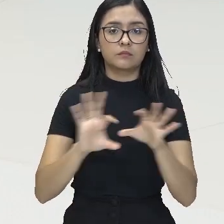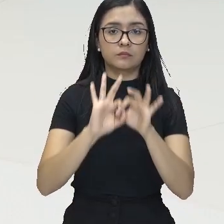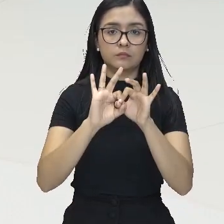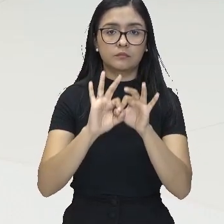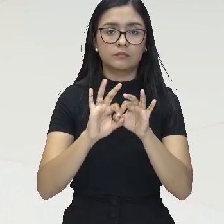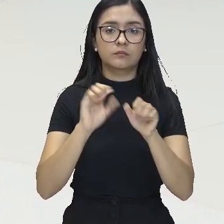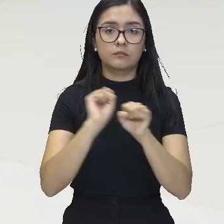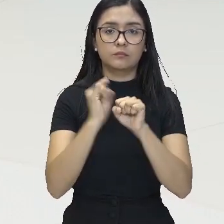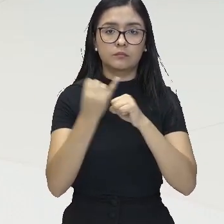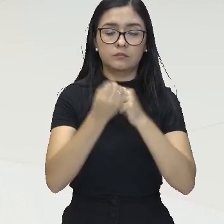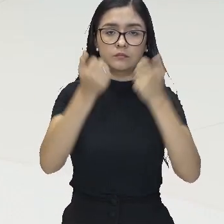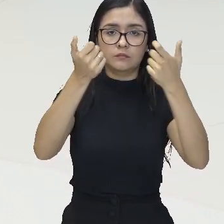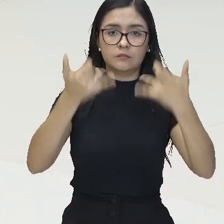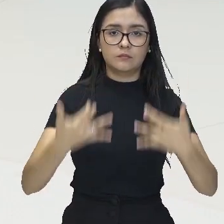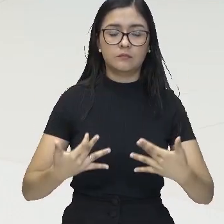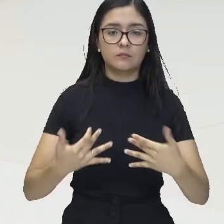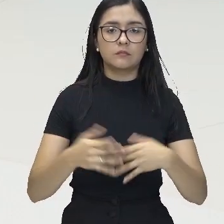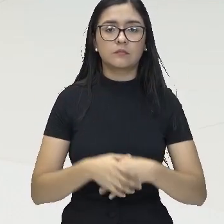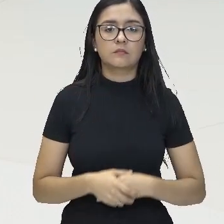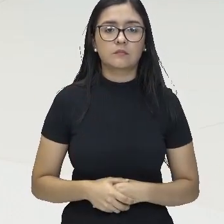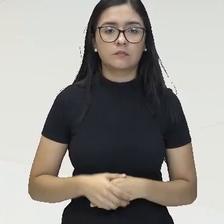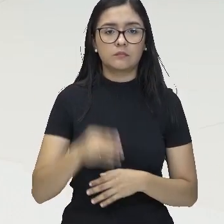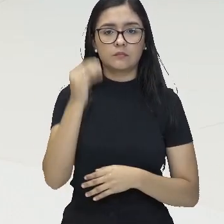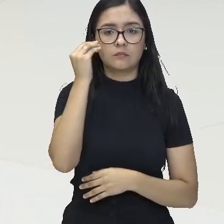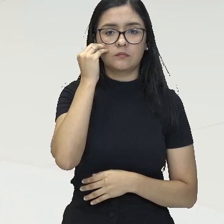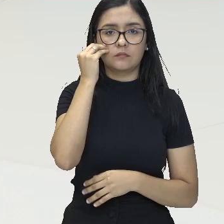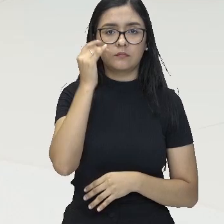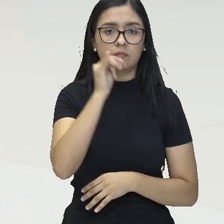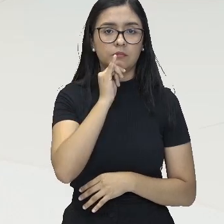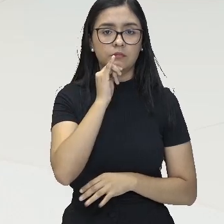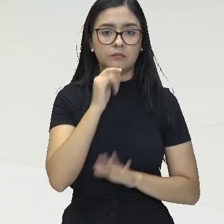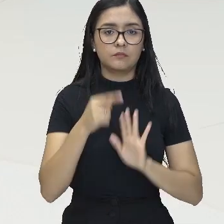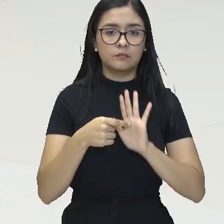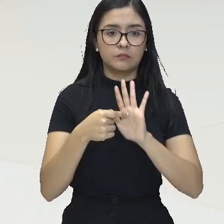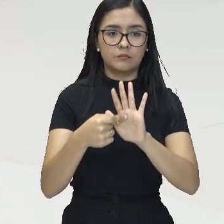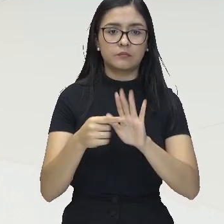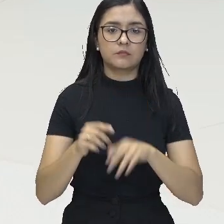subordinada adjetiva explicativa. Então, vamos ver um exemplo?